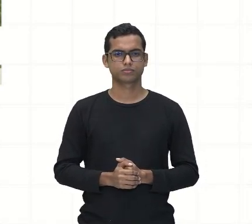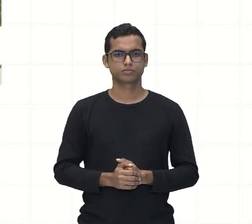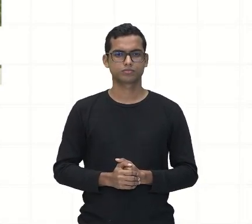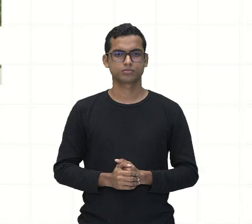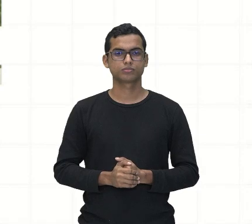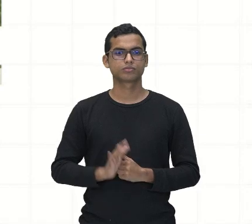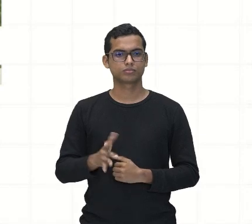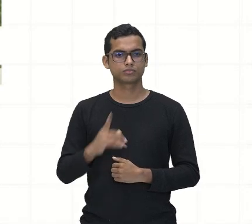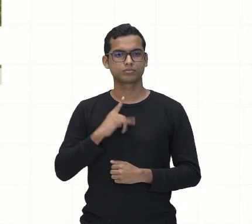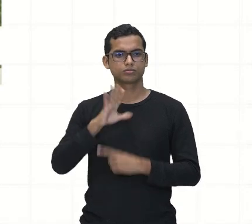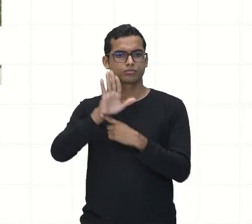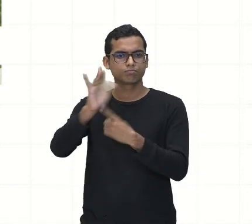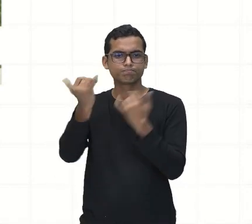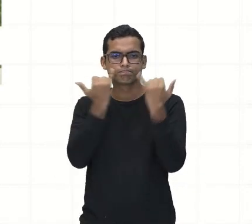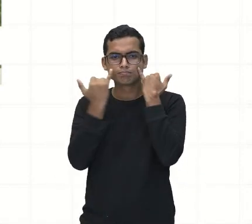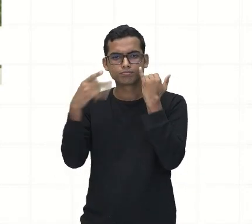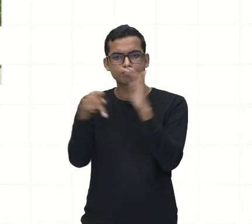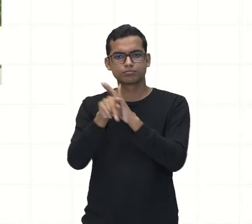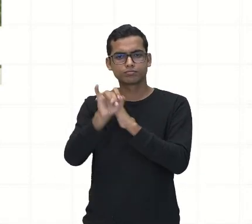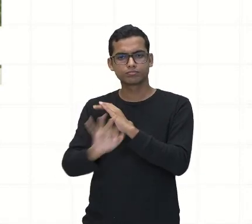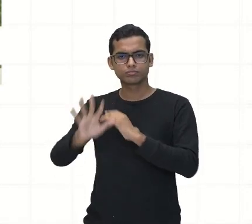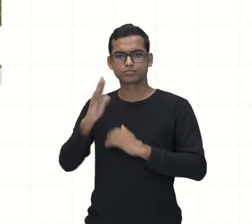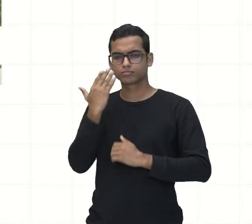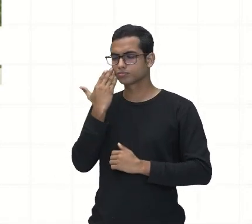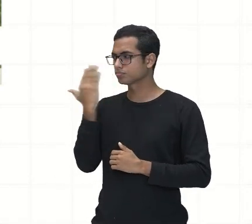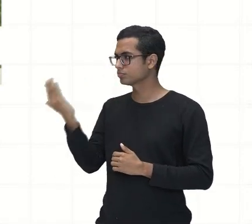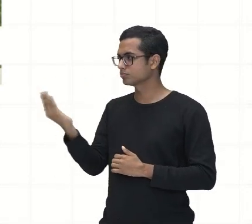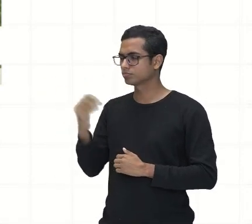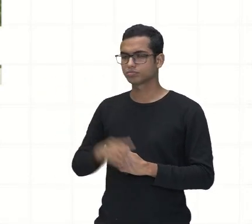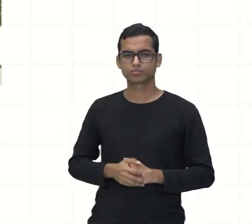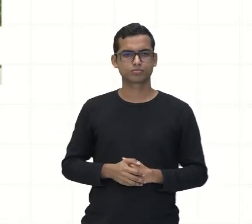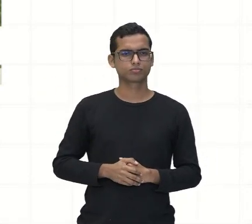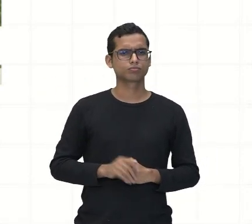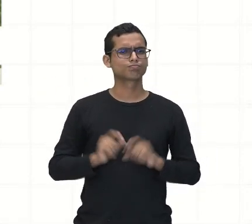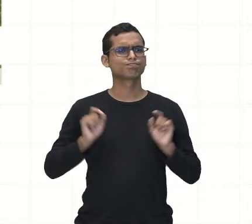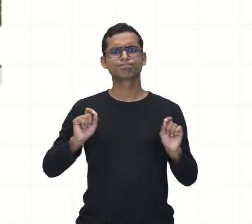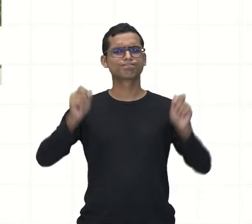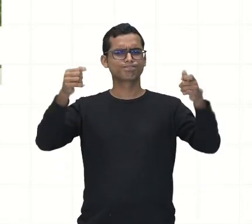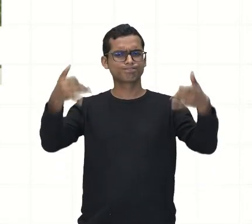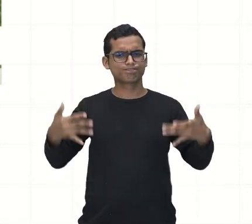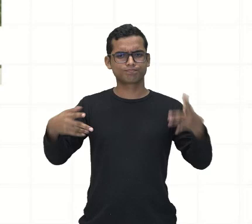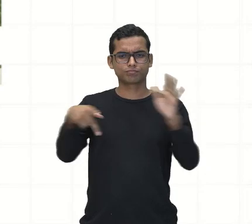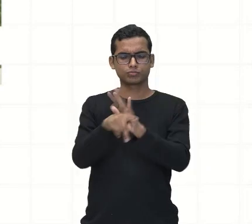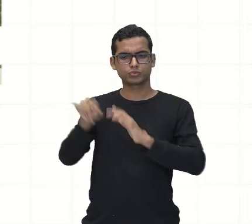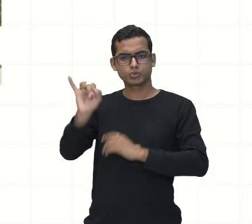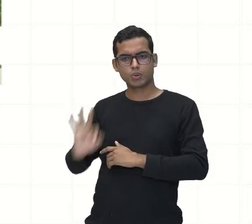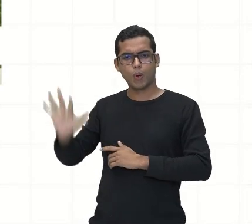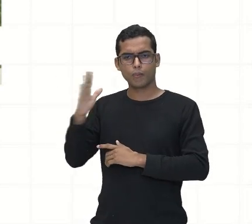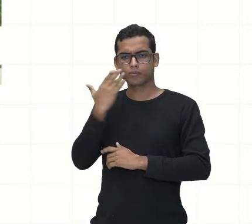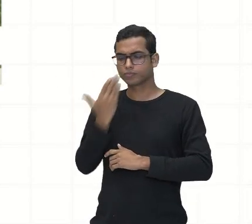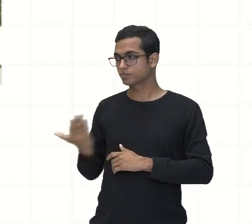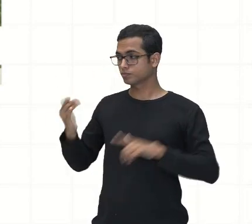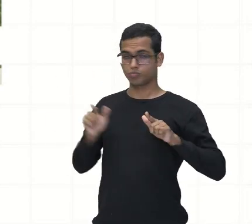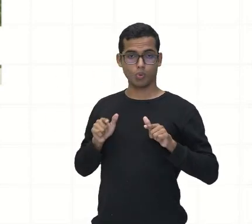fala sobre essa imagem. E o que é que nós falamos aqui nessa imagem, né? Essa